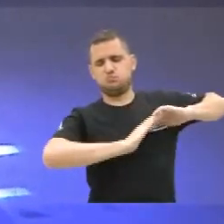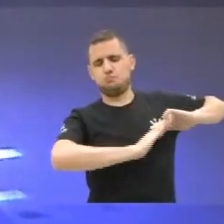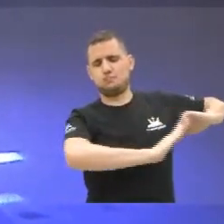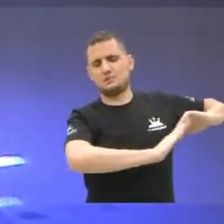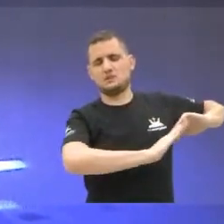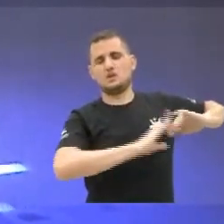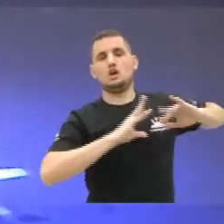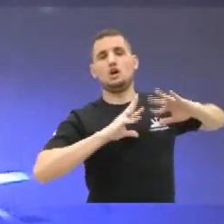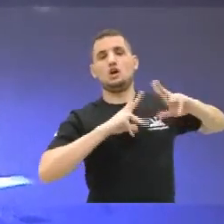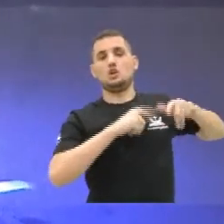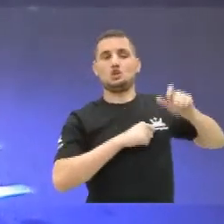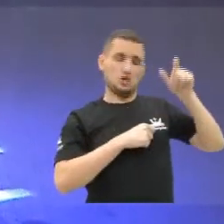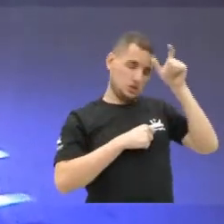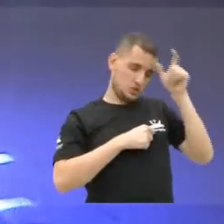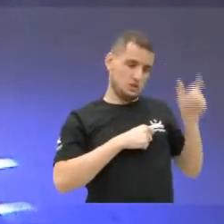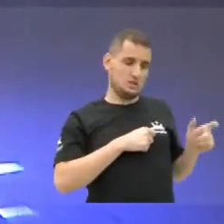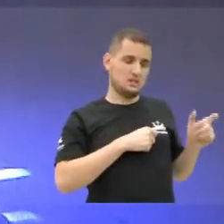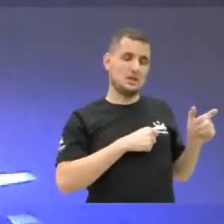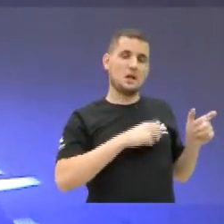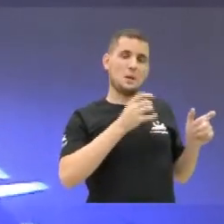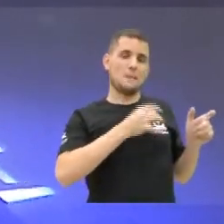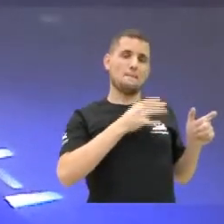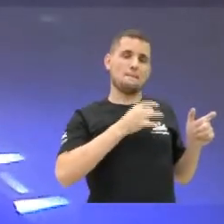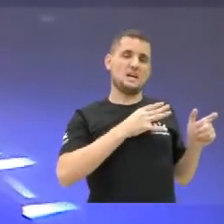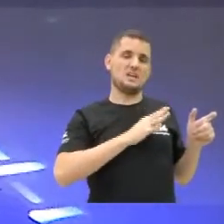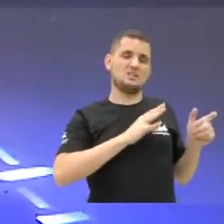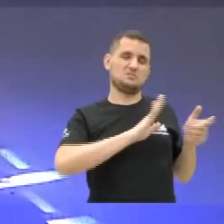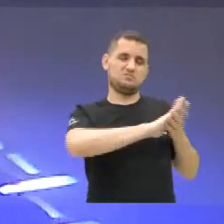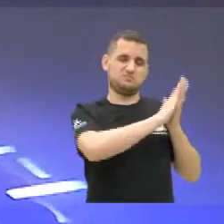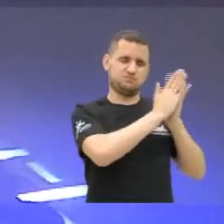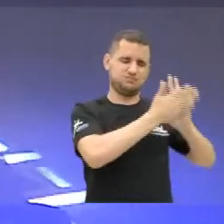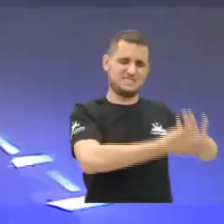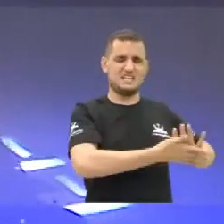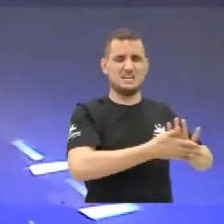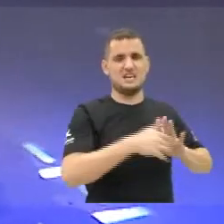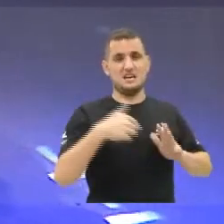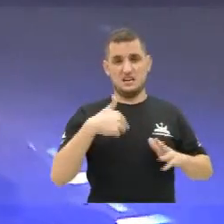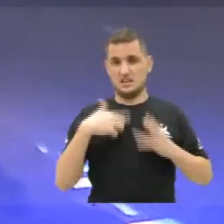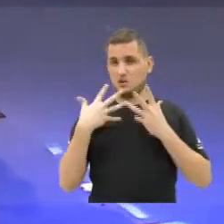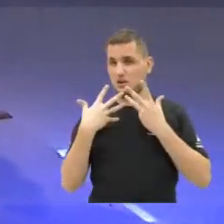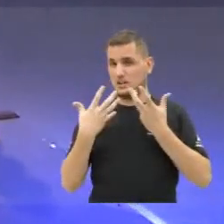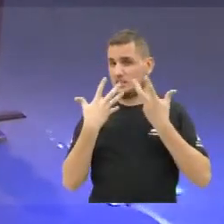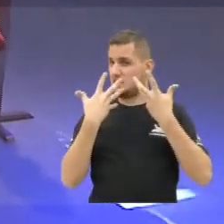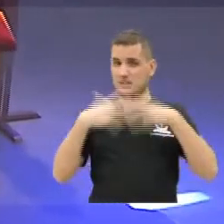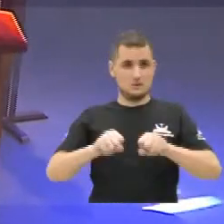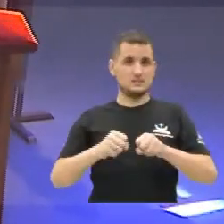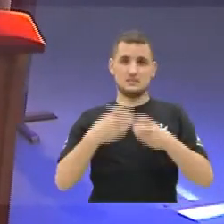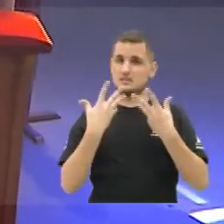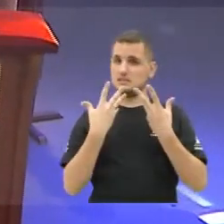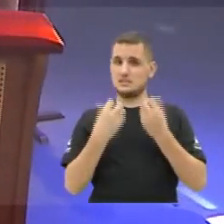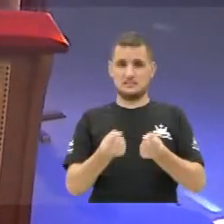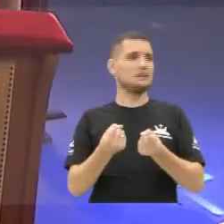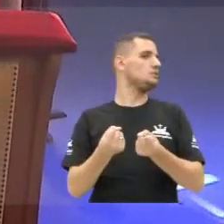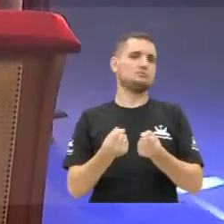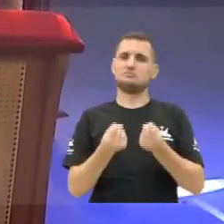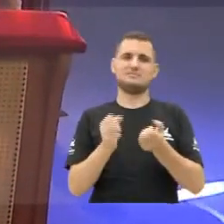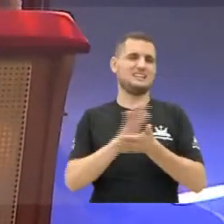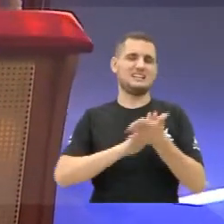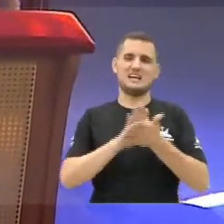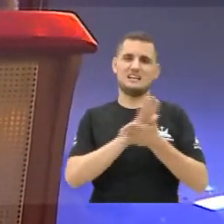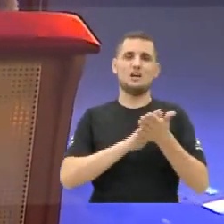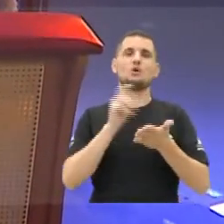todo demônio do medo, eu não aceito qualquer força